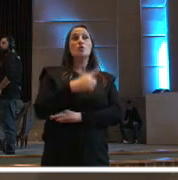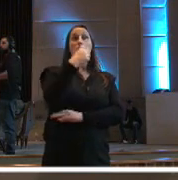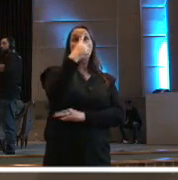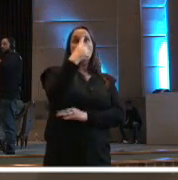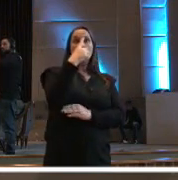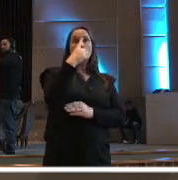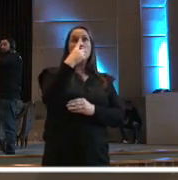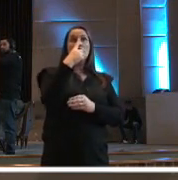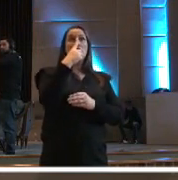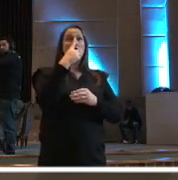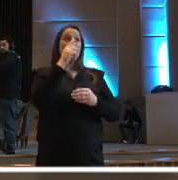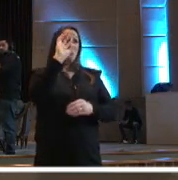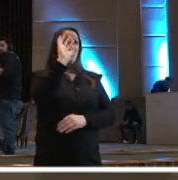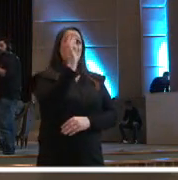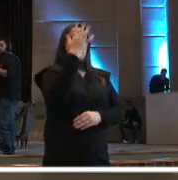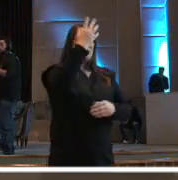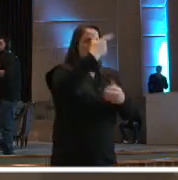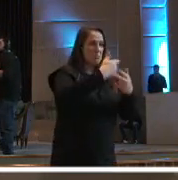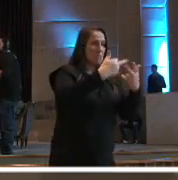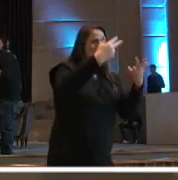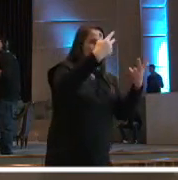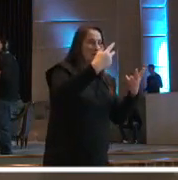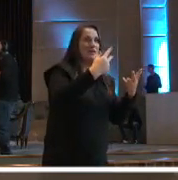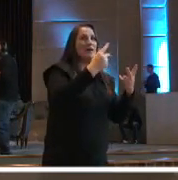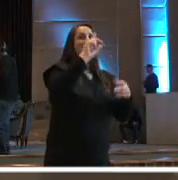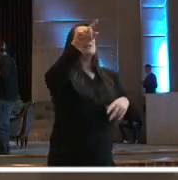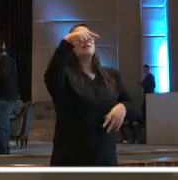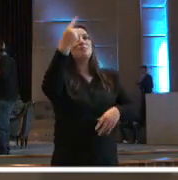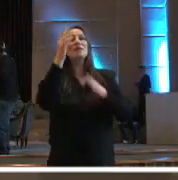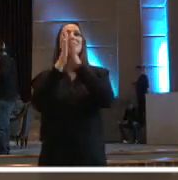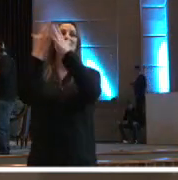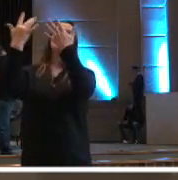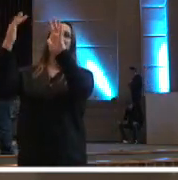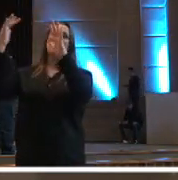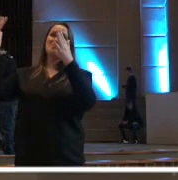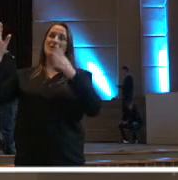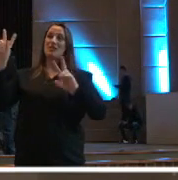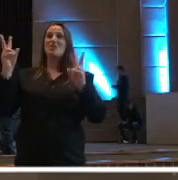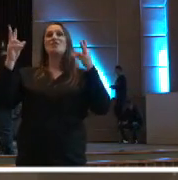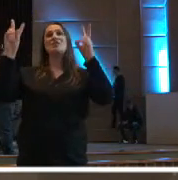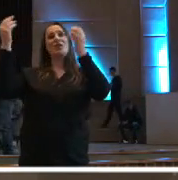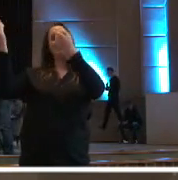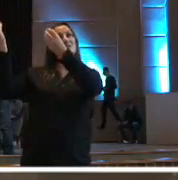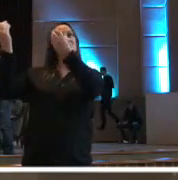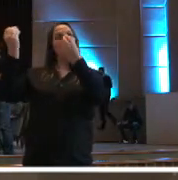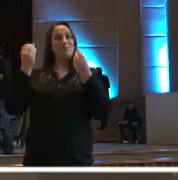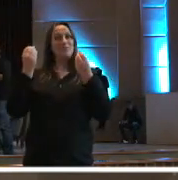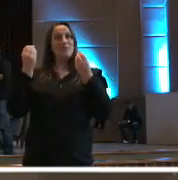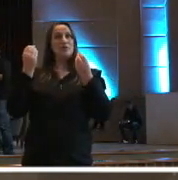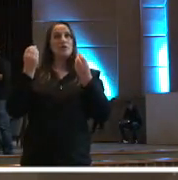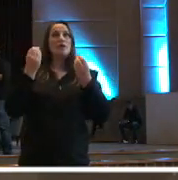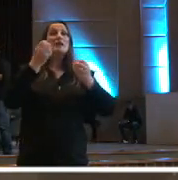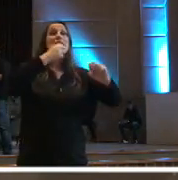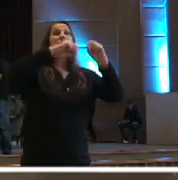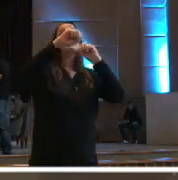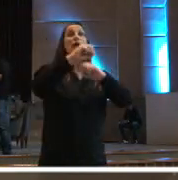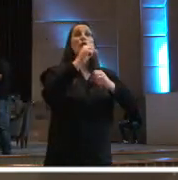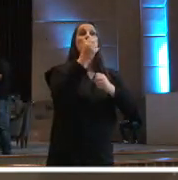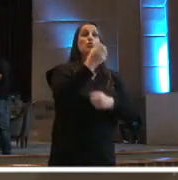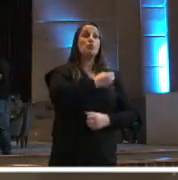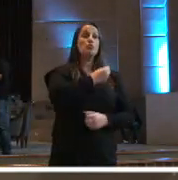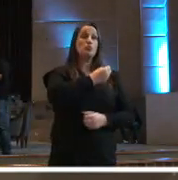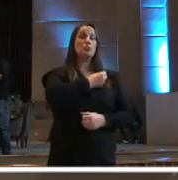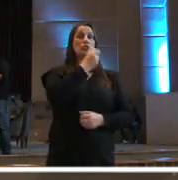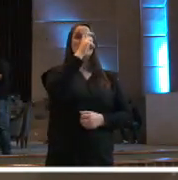logo depois, celebrando a vitória que Deus estava dando a ele. E são os Salmos 56 e o